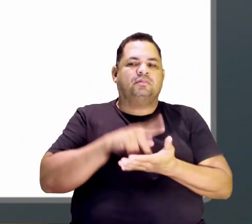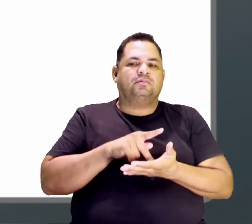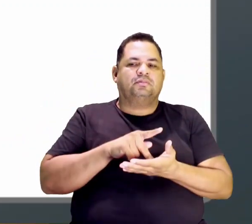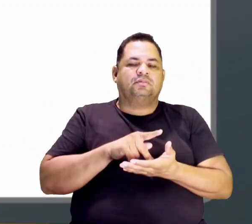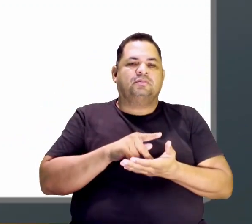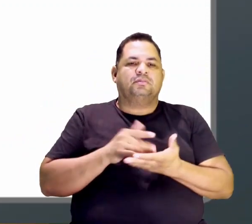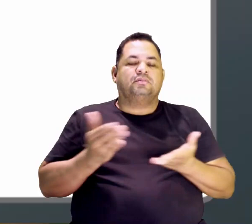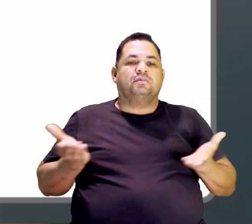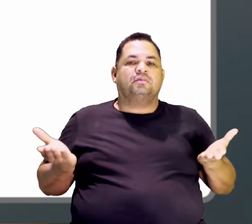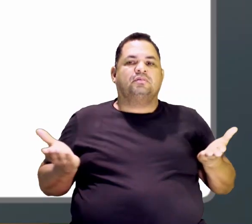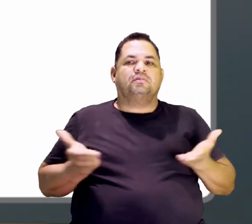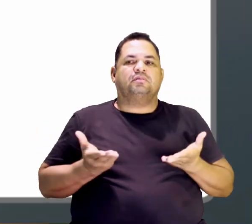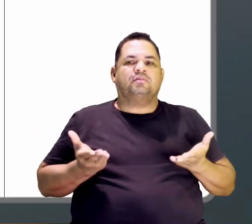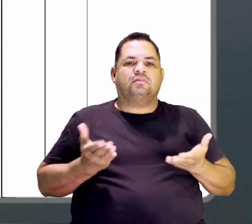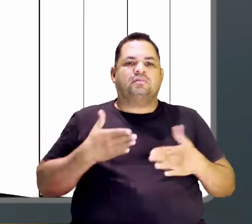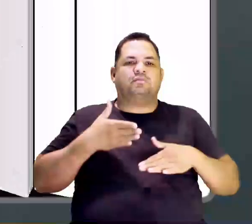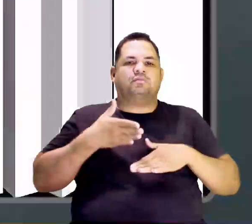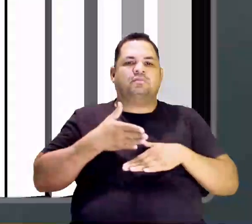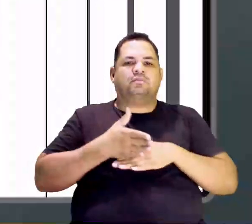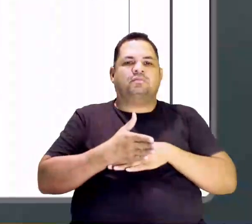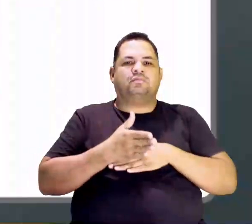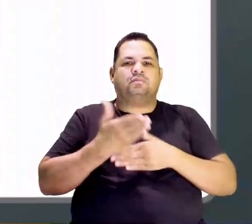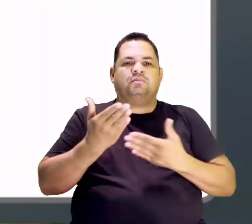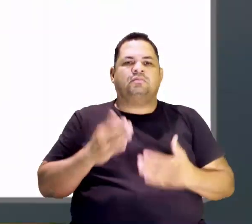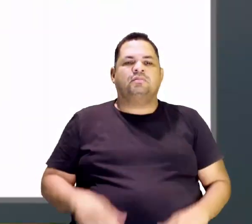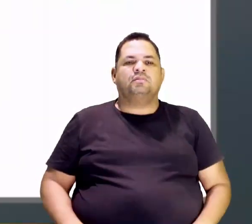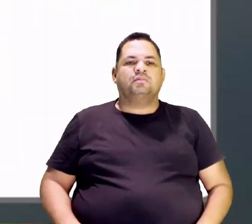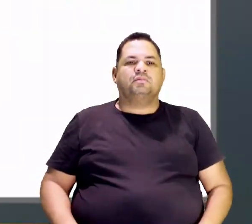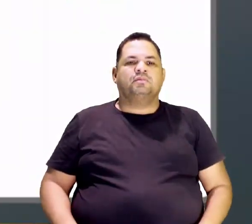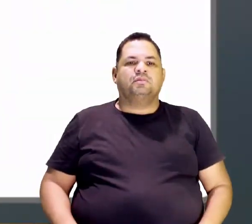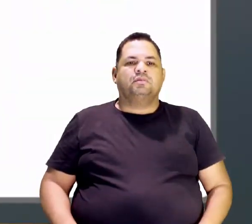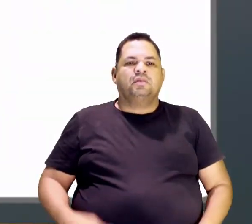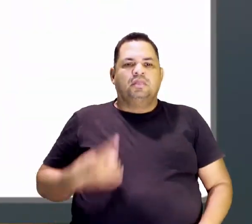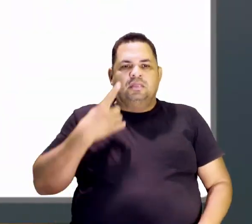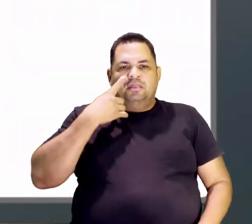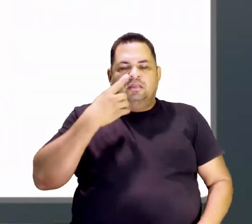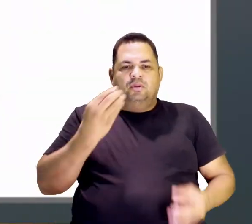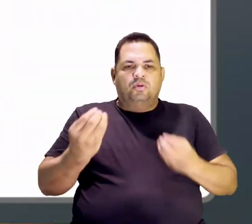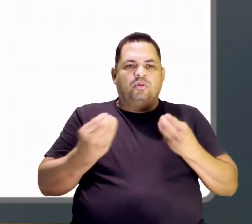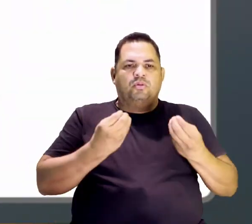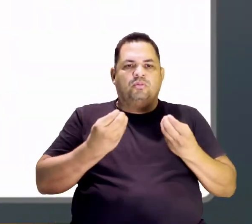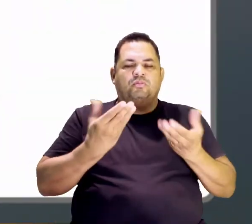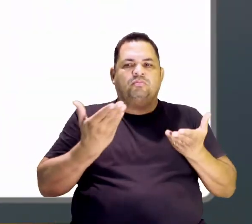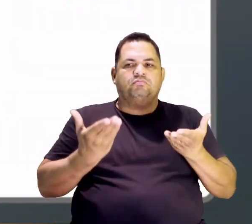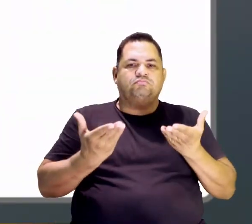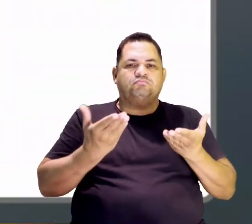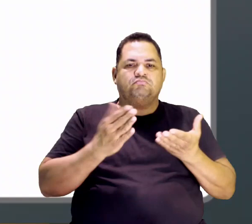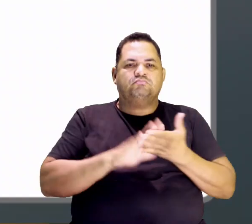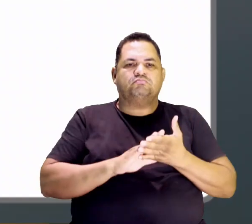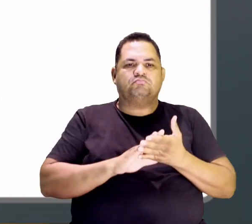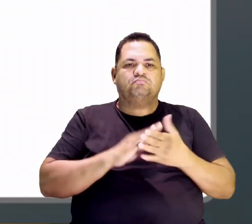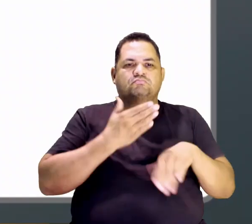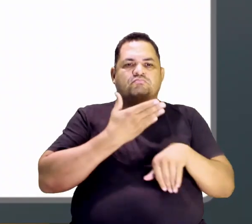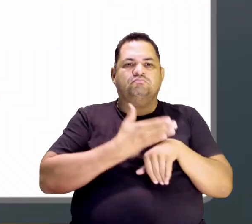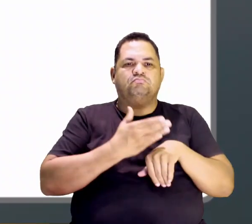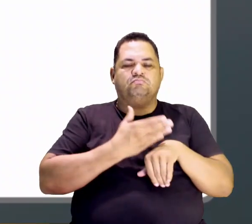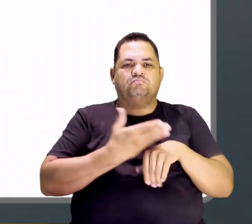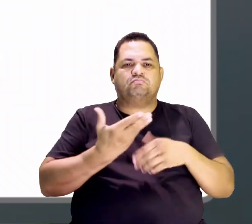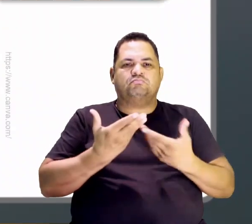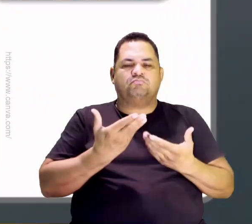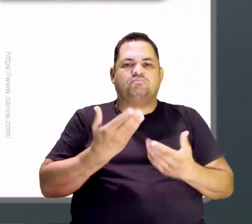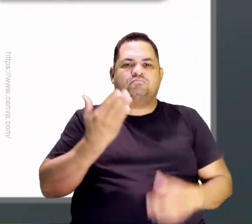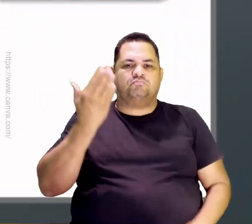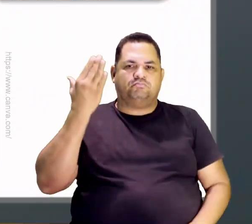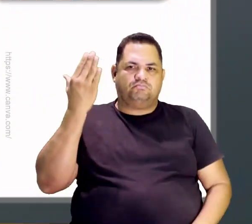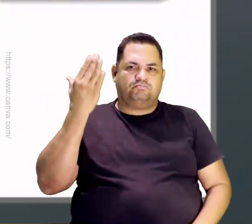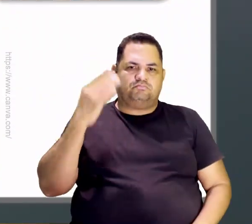aí agora eu vou entrar com vocês aqui para a gente ver como é que vai ser aí a nossa atividade, certo? Aqui,